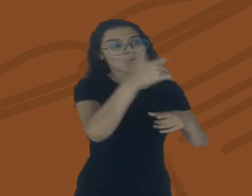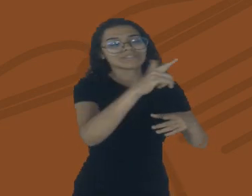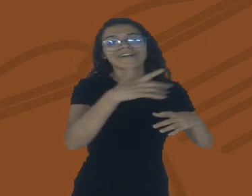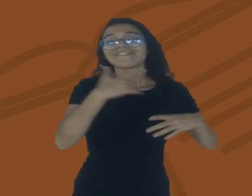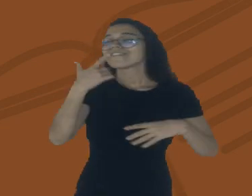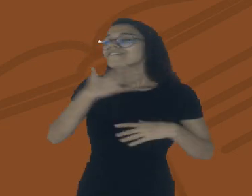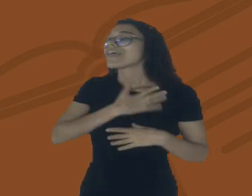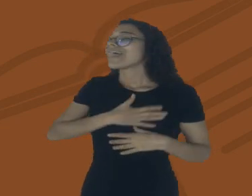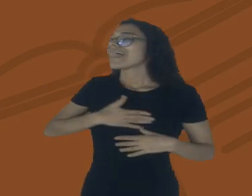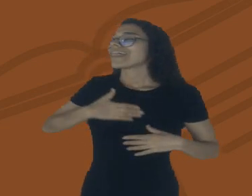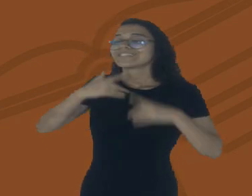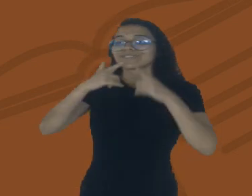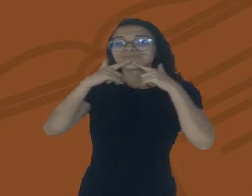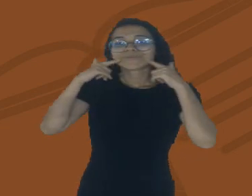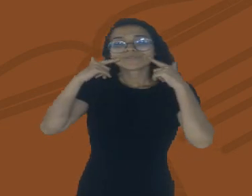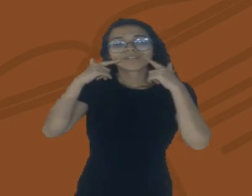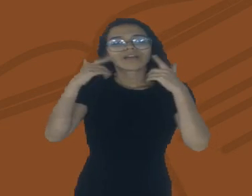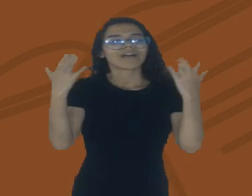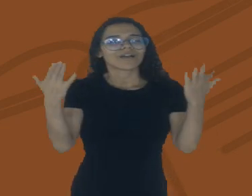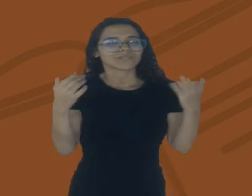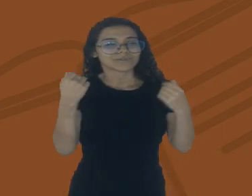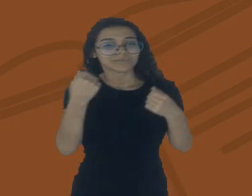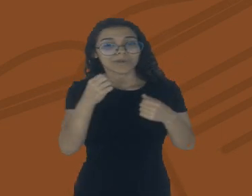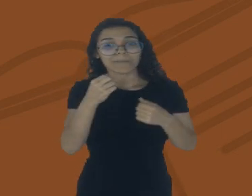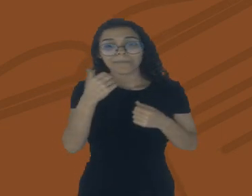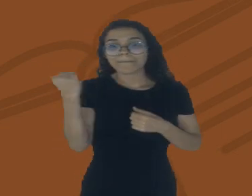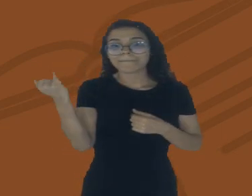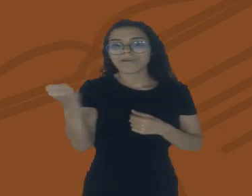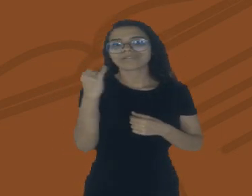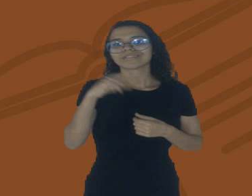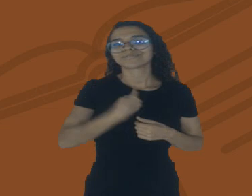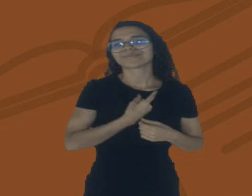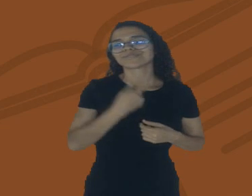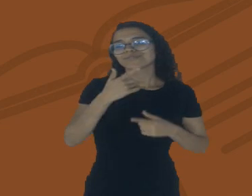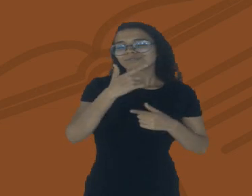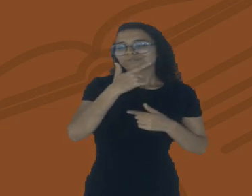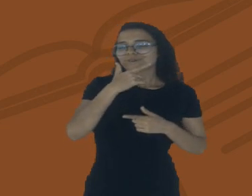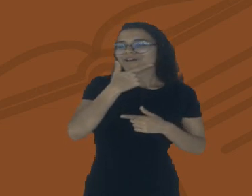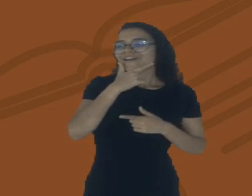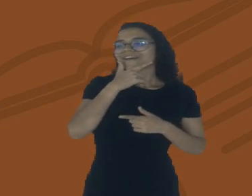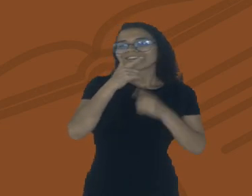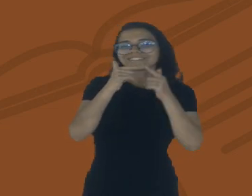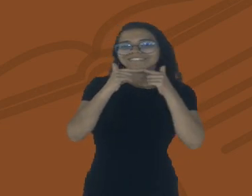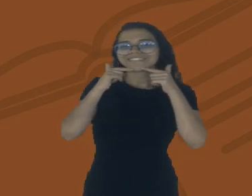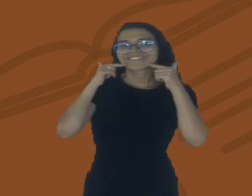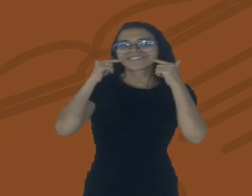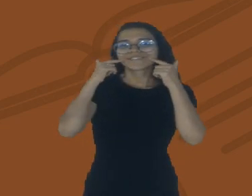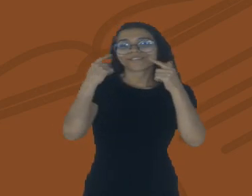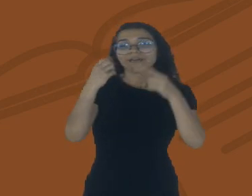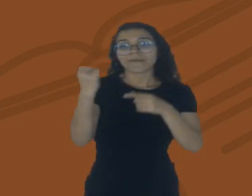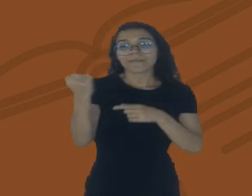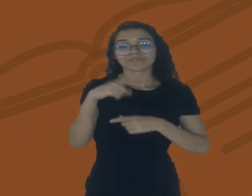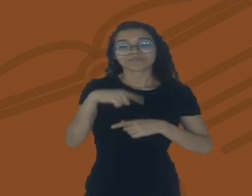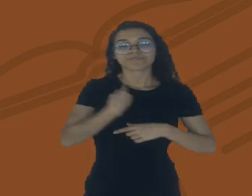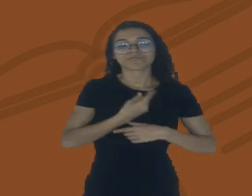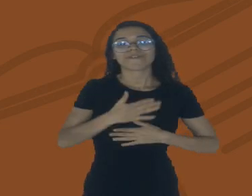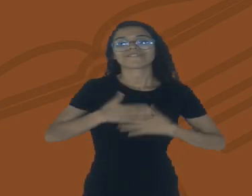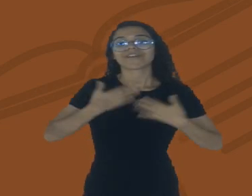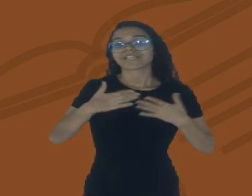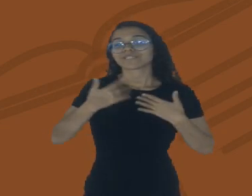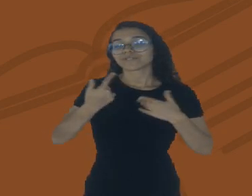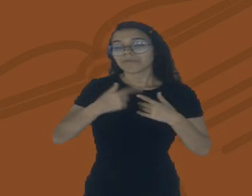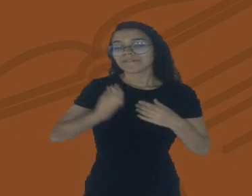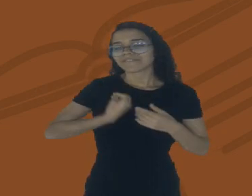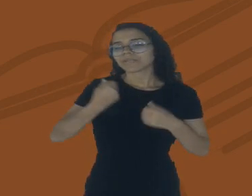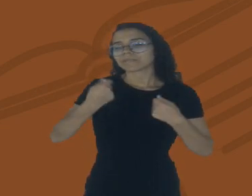também está mudando a sua vida. Então, vamos sorrir mais, né? Vamos caminhar mais felizes, porque a vida, ela merece